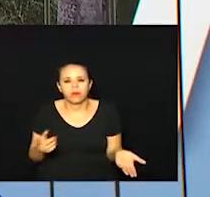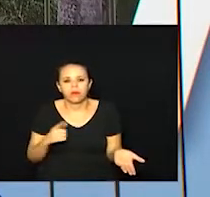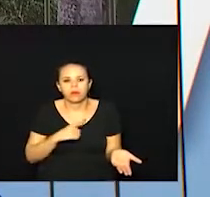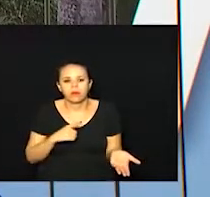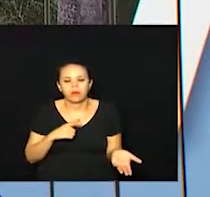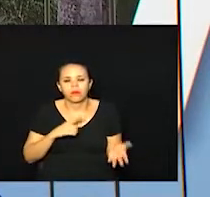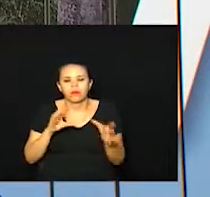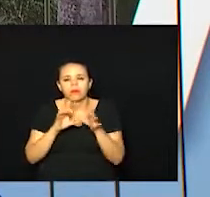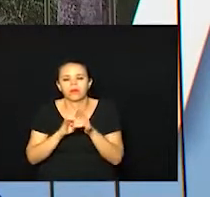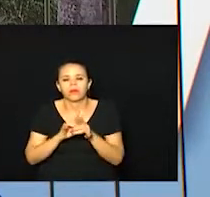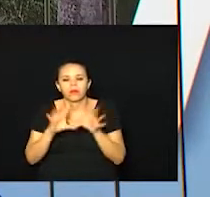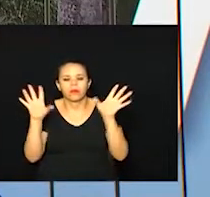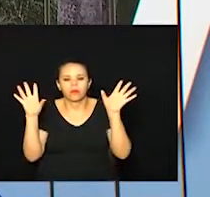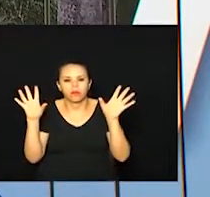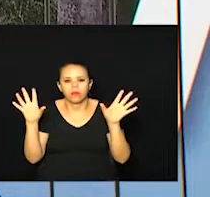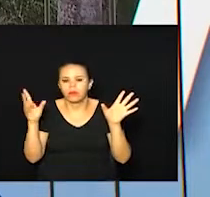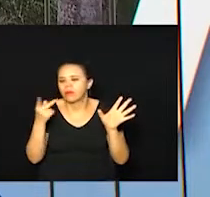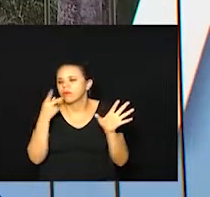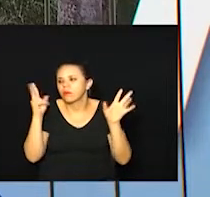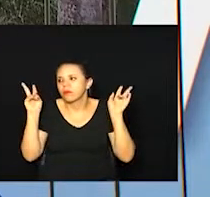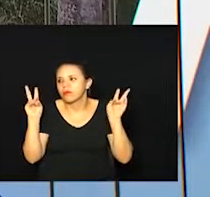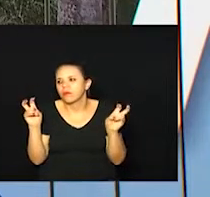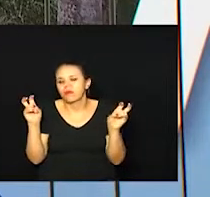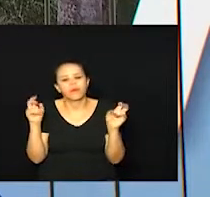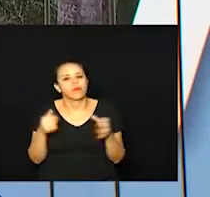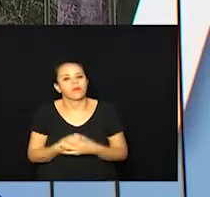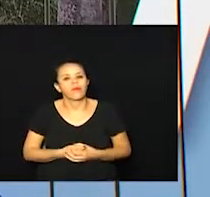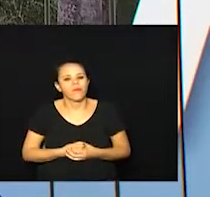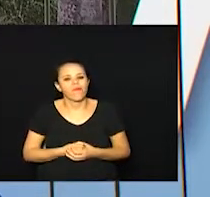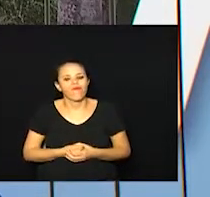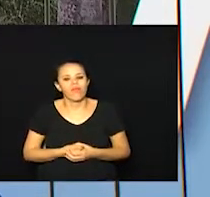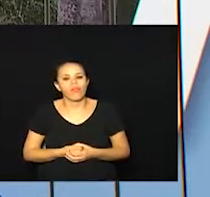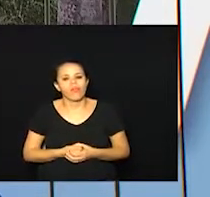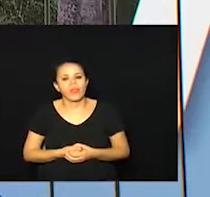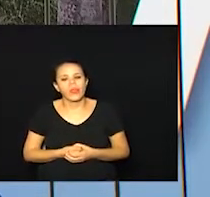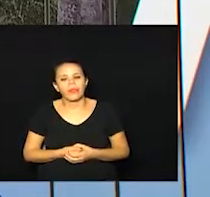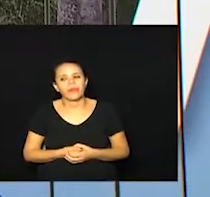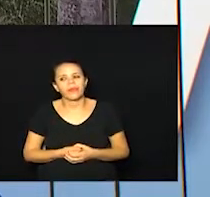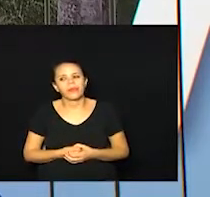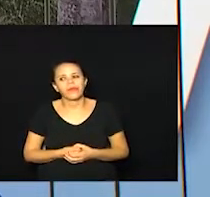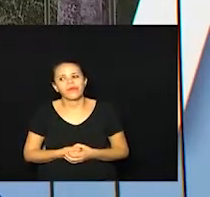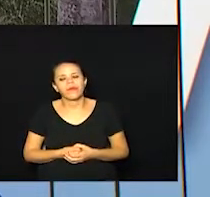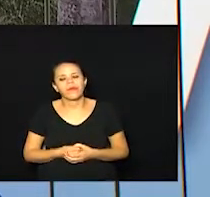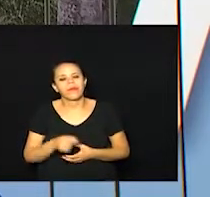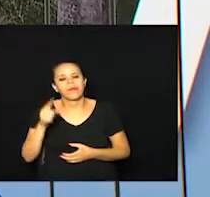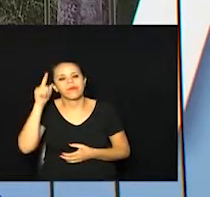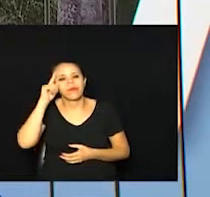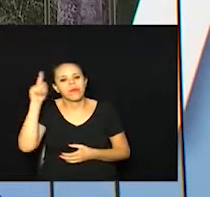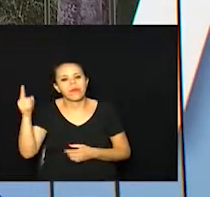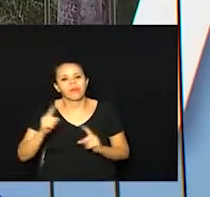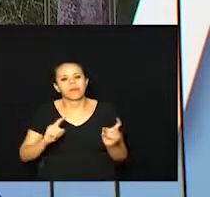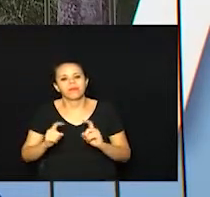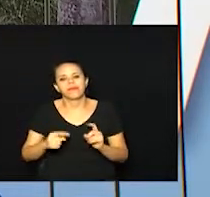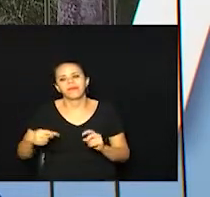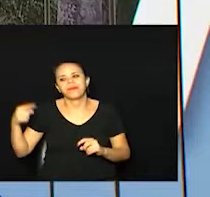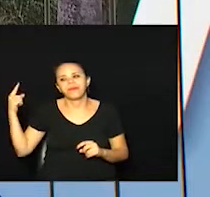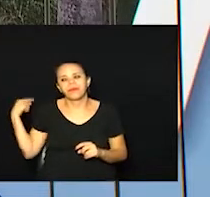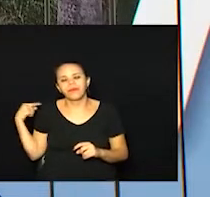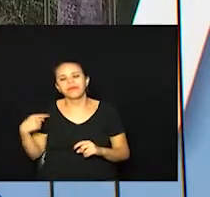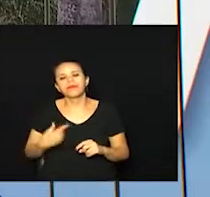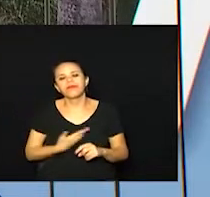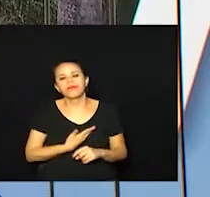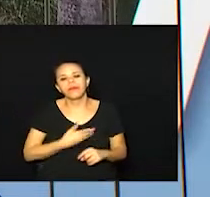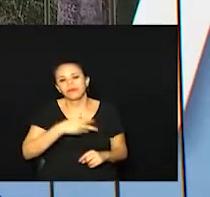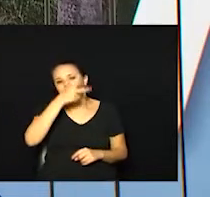certa liberdade. Nós temos falado muito nessas questões de liberdade nesse momento. No dia da nossa reunião, o